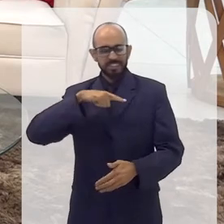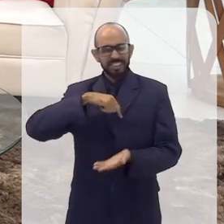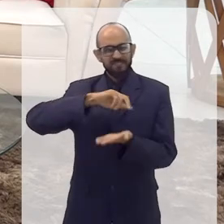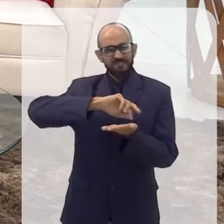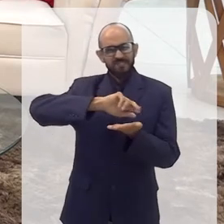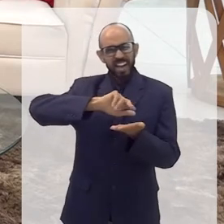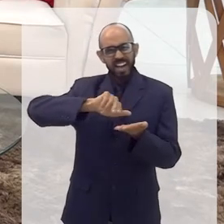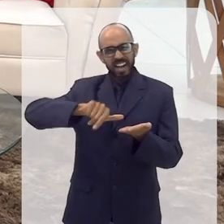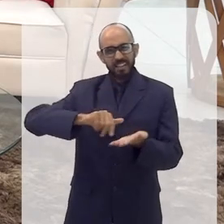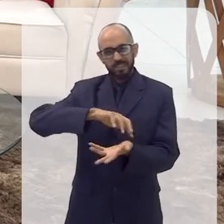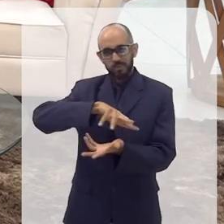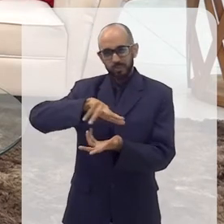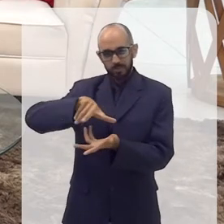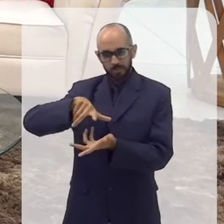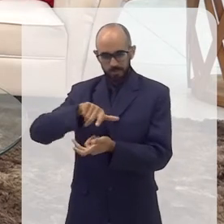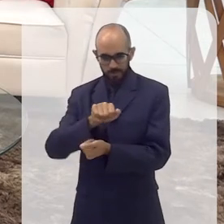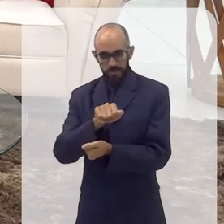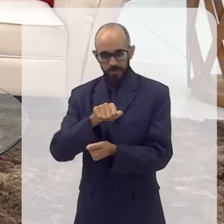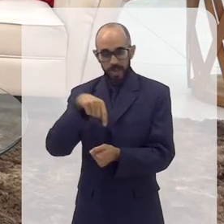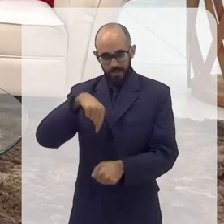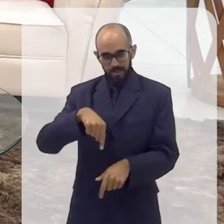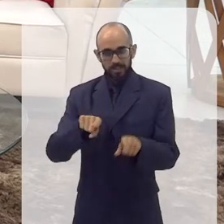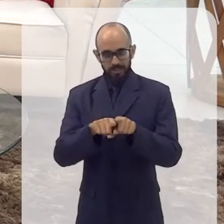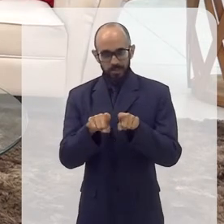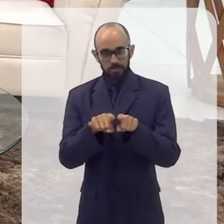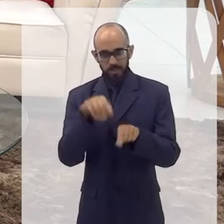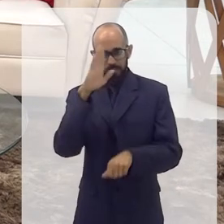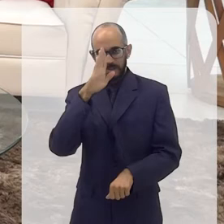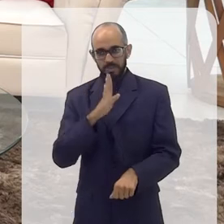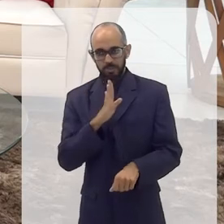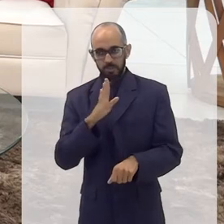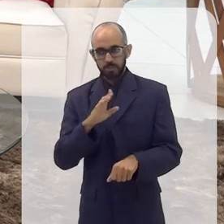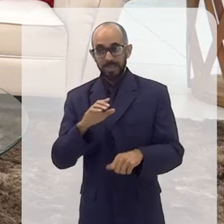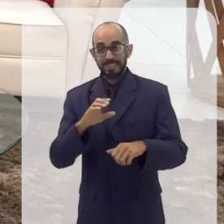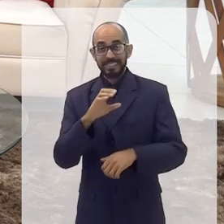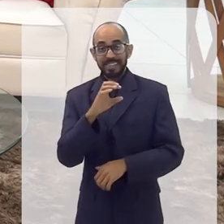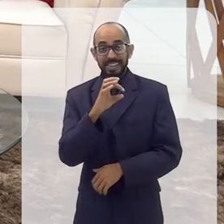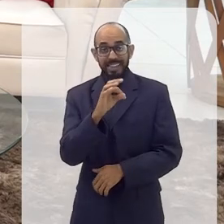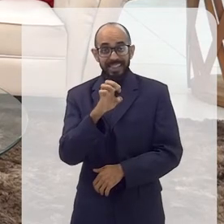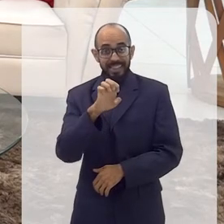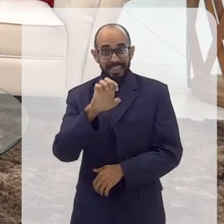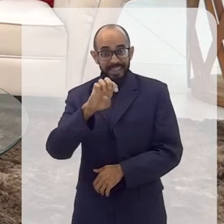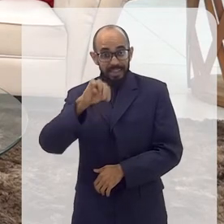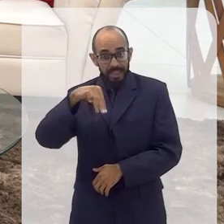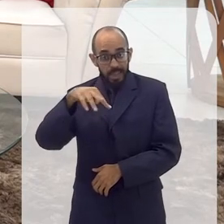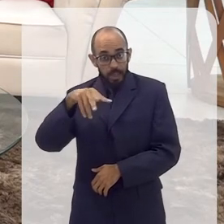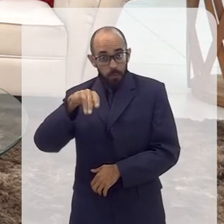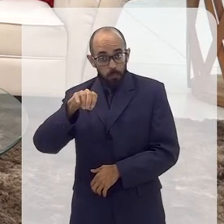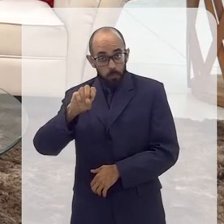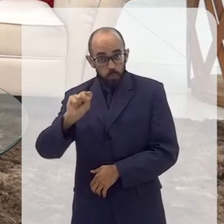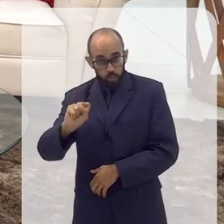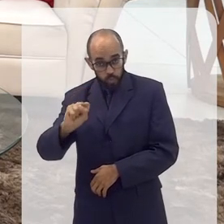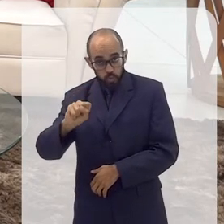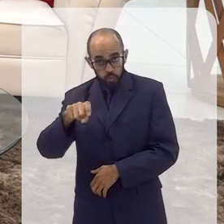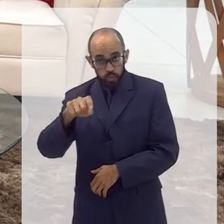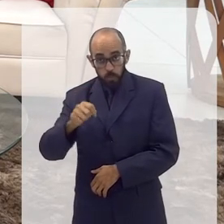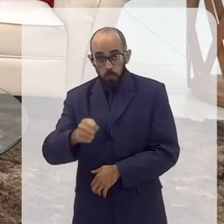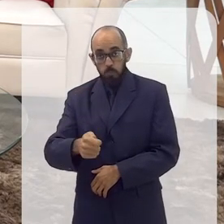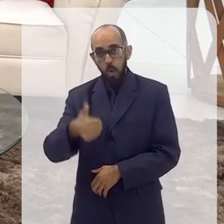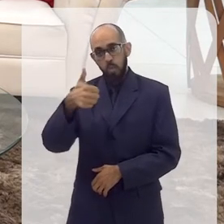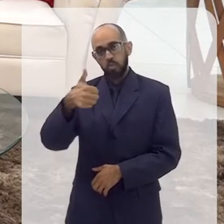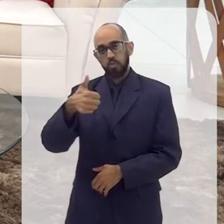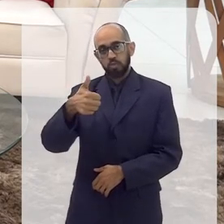milhares delas no mundo e também aqui no Brasil. Mas templos nós temos pouquíssimos. Templos